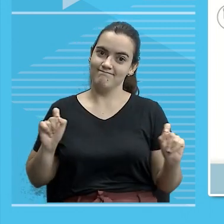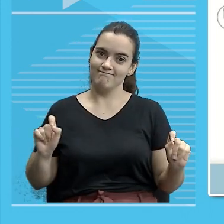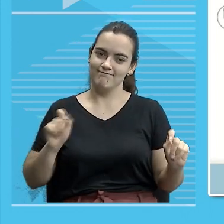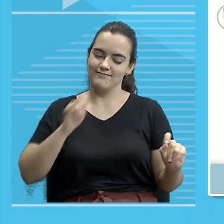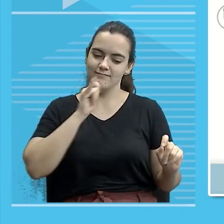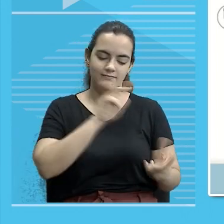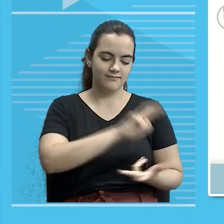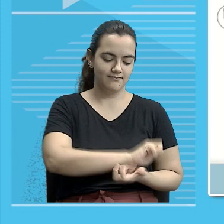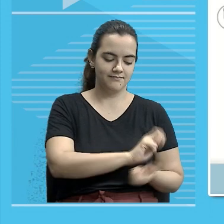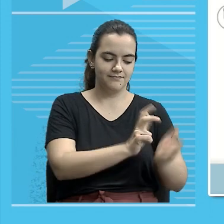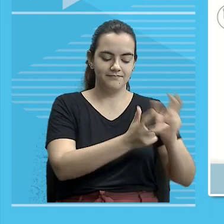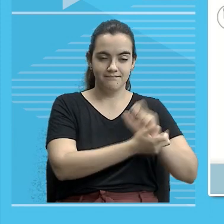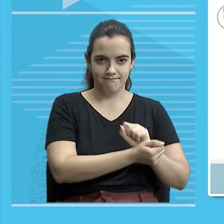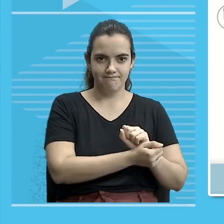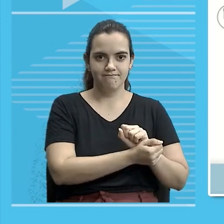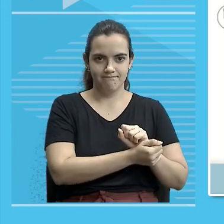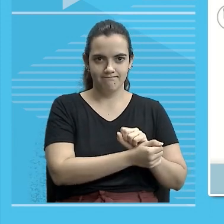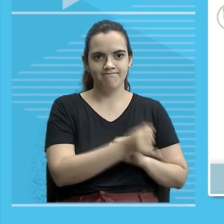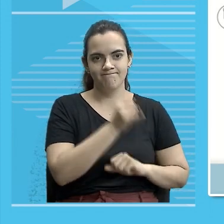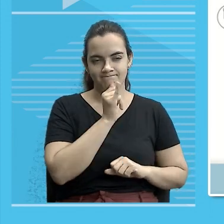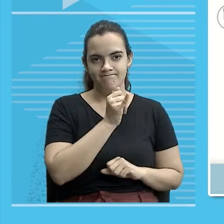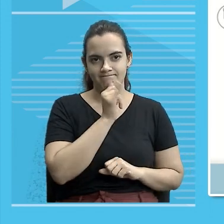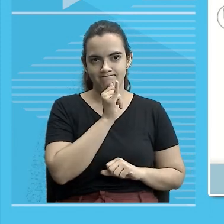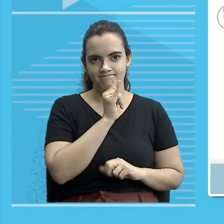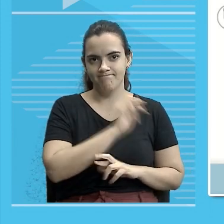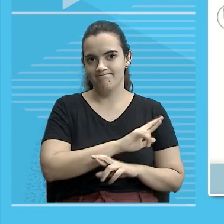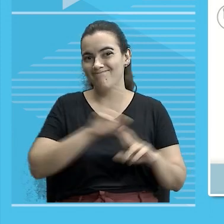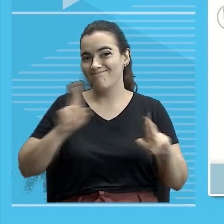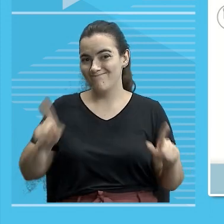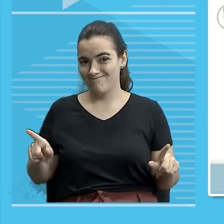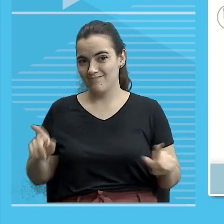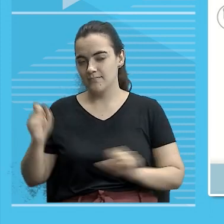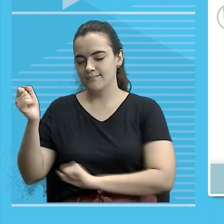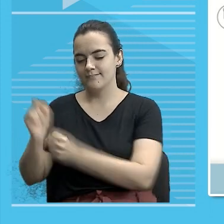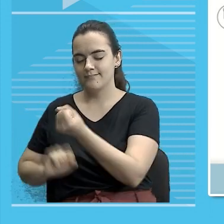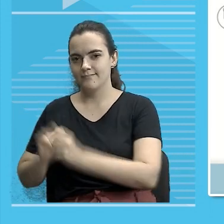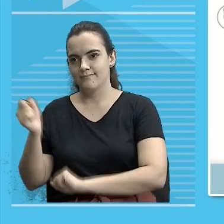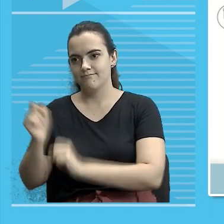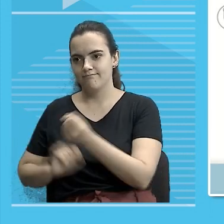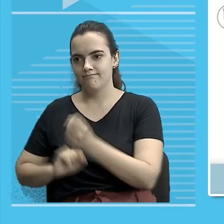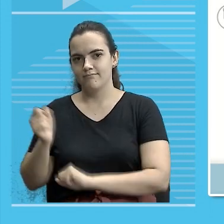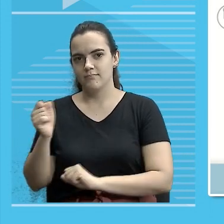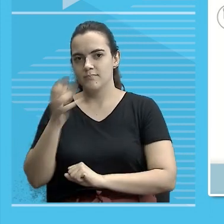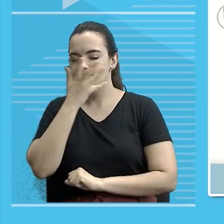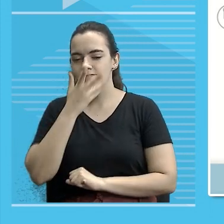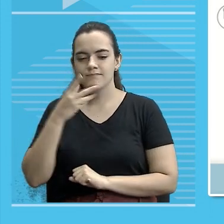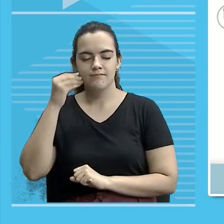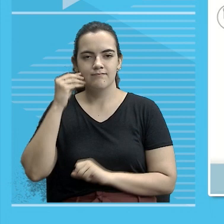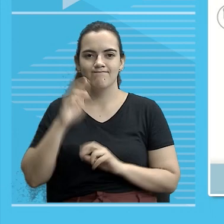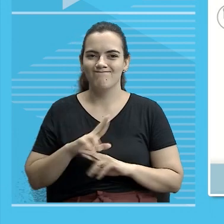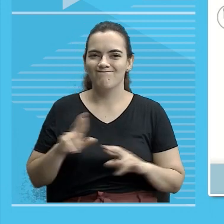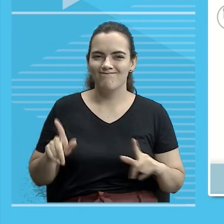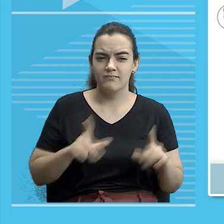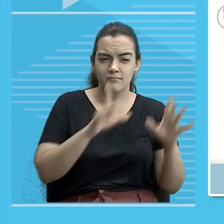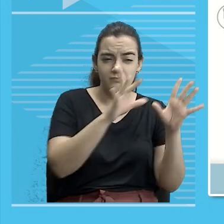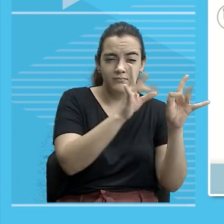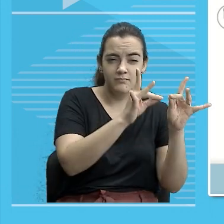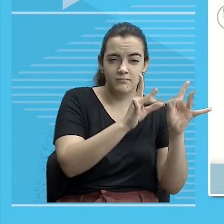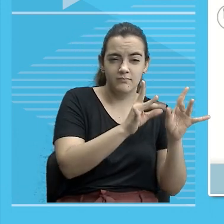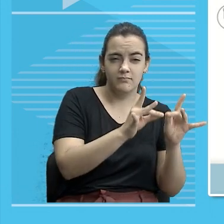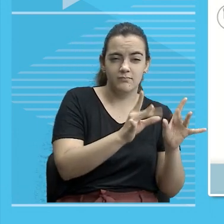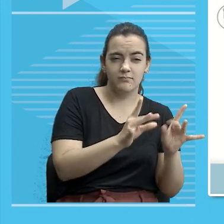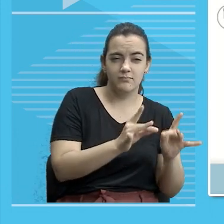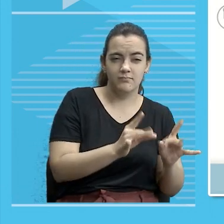de manufatura que eu quero ter qualidade em pequenos detalhes